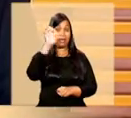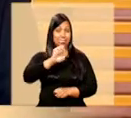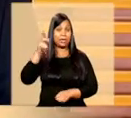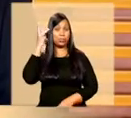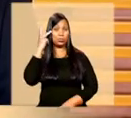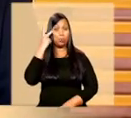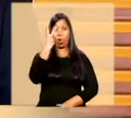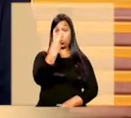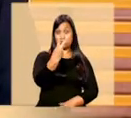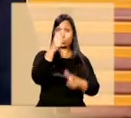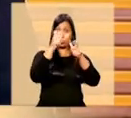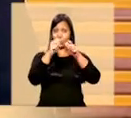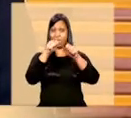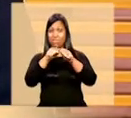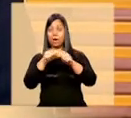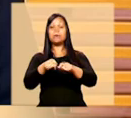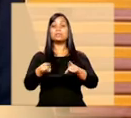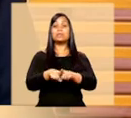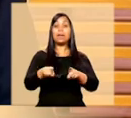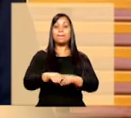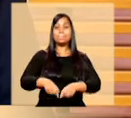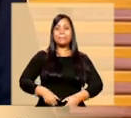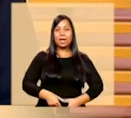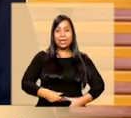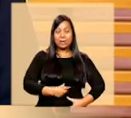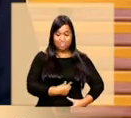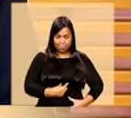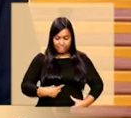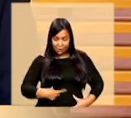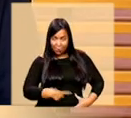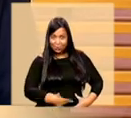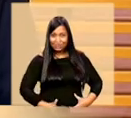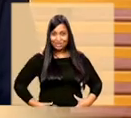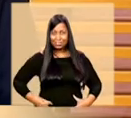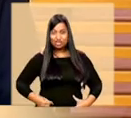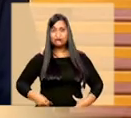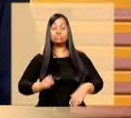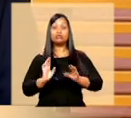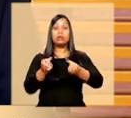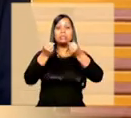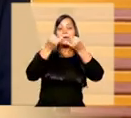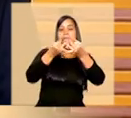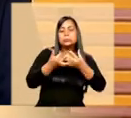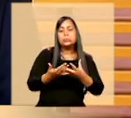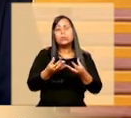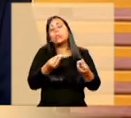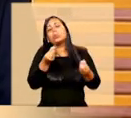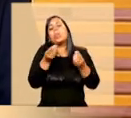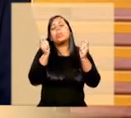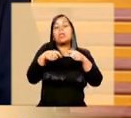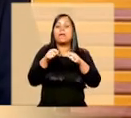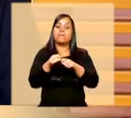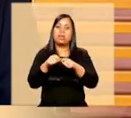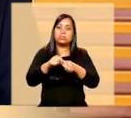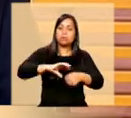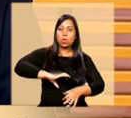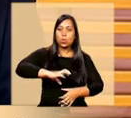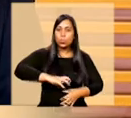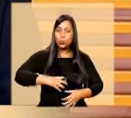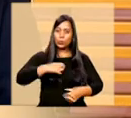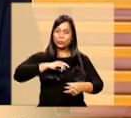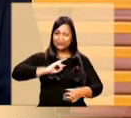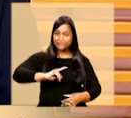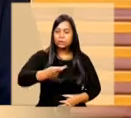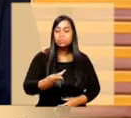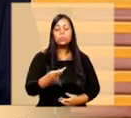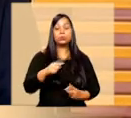centros que realizam. E o transplante de intestino, que, na verdade, no Brasil ainda está se discutindo, né, qual centro poderia realizar. Então,